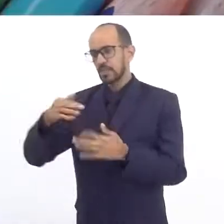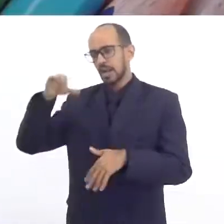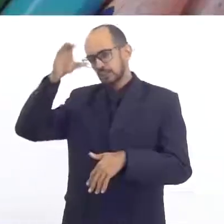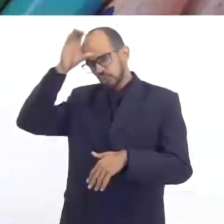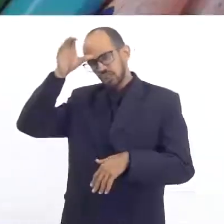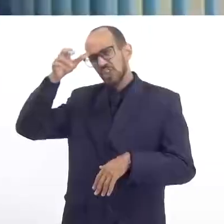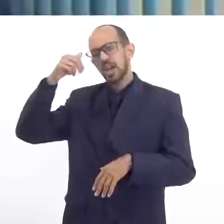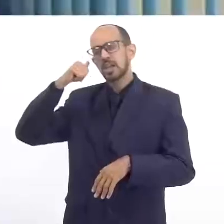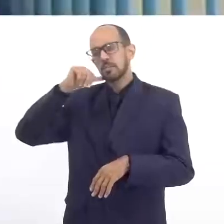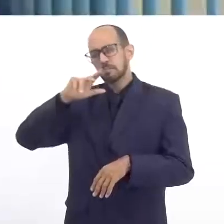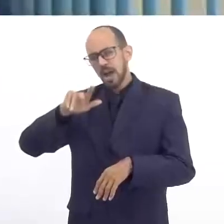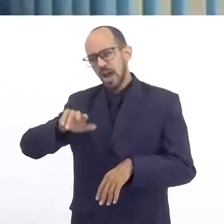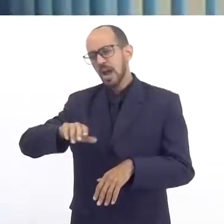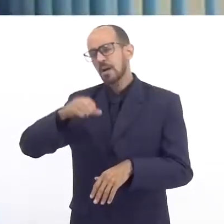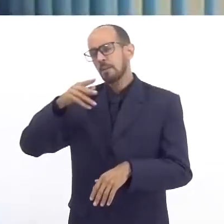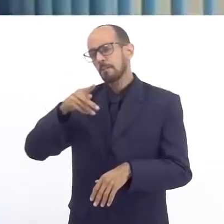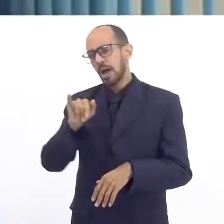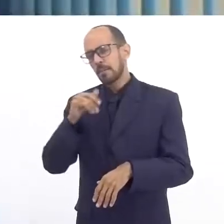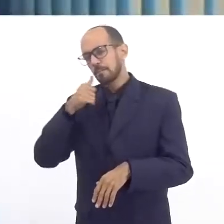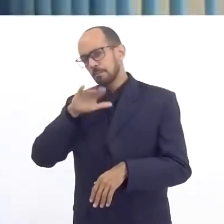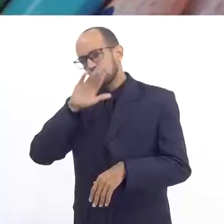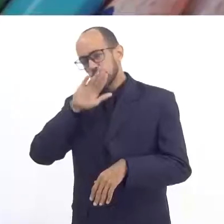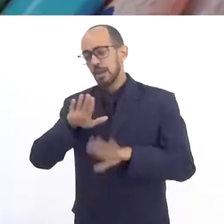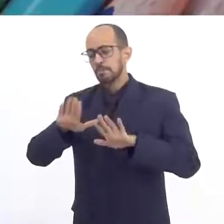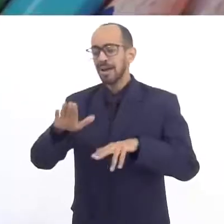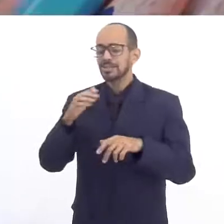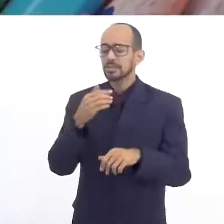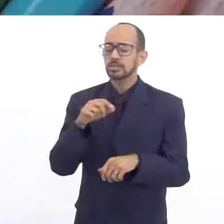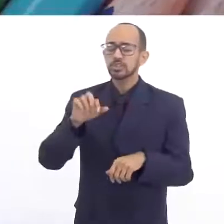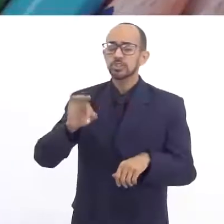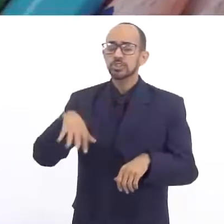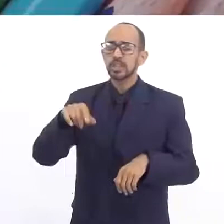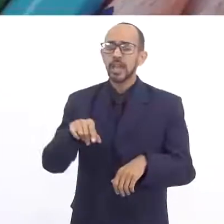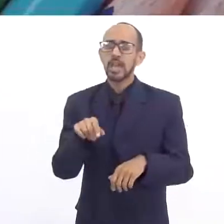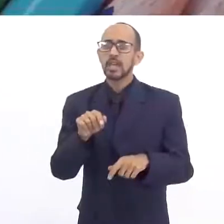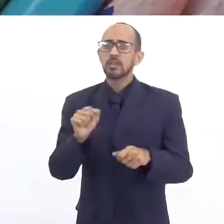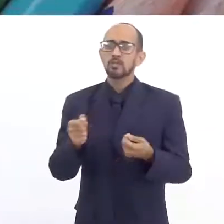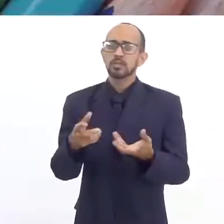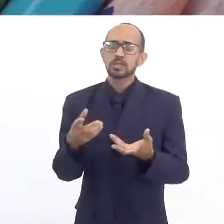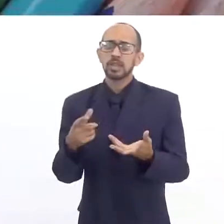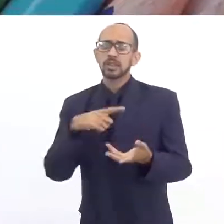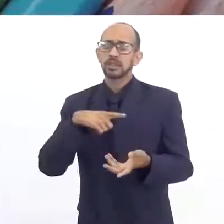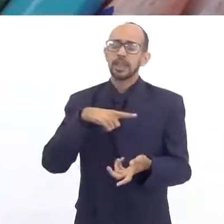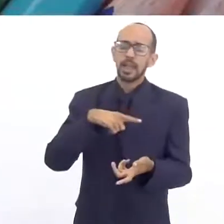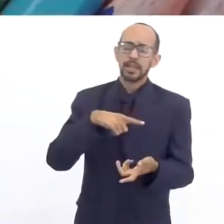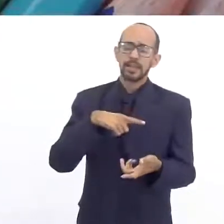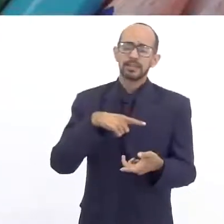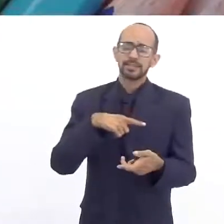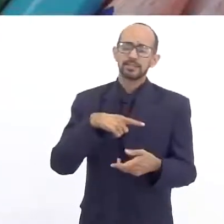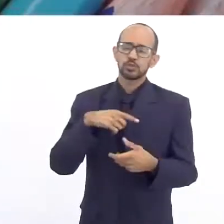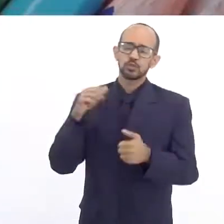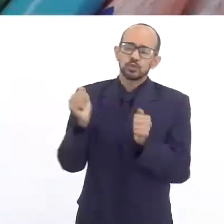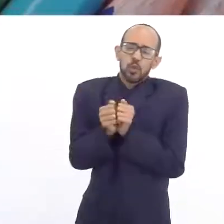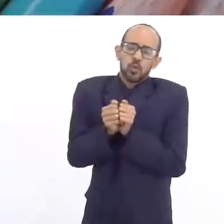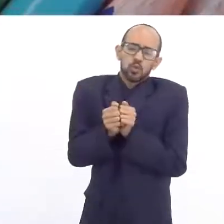da sua mãe, da sua tia, da sua irmã, mas qual a filosofia e de quem você traz até hoje com você?